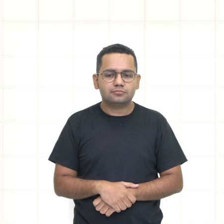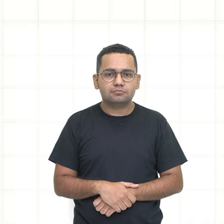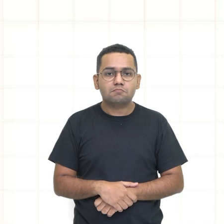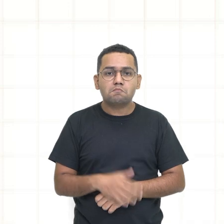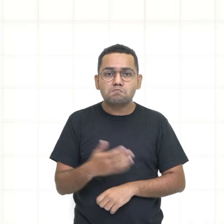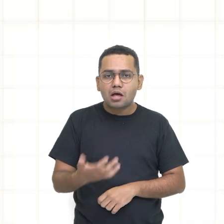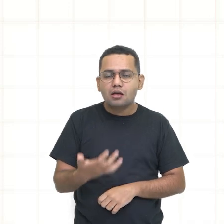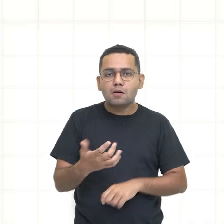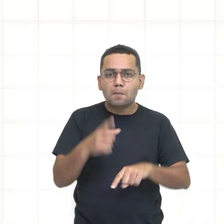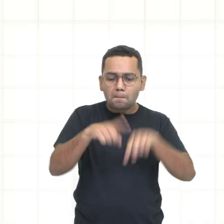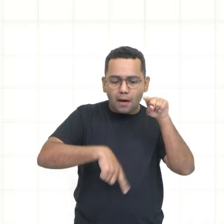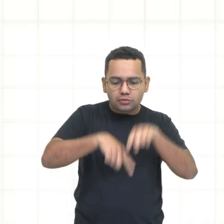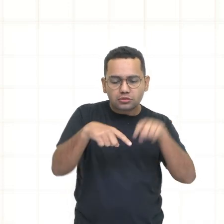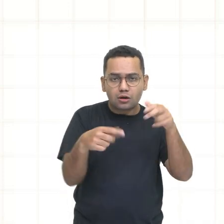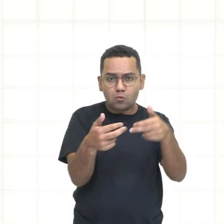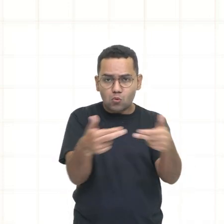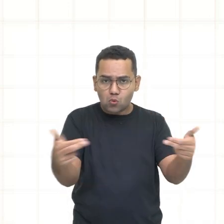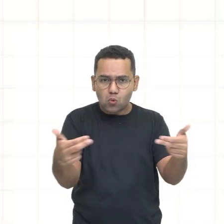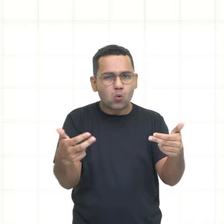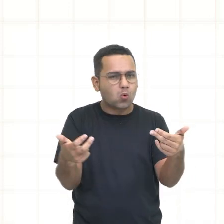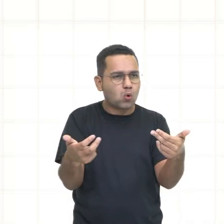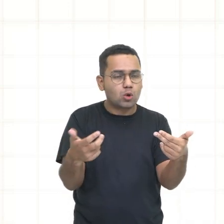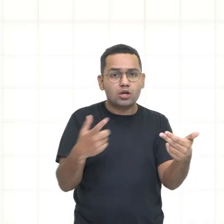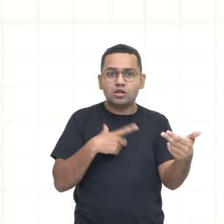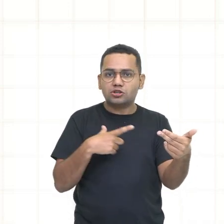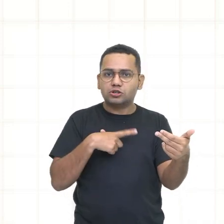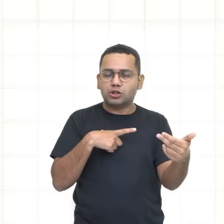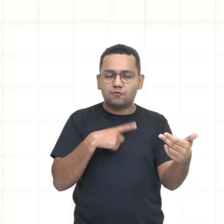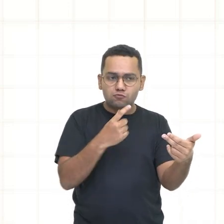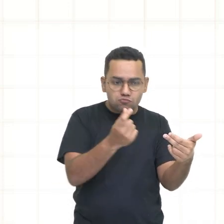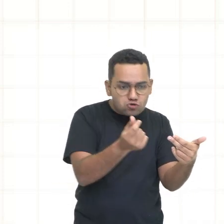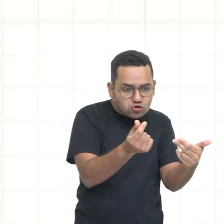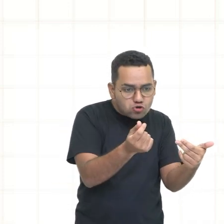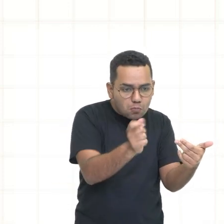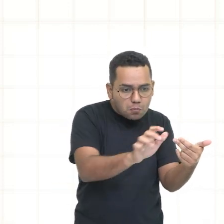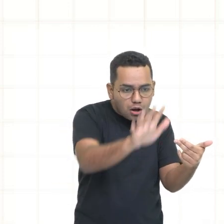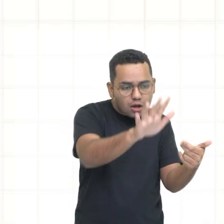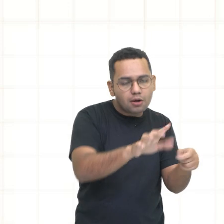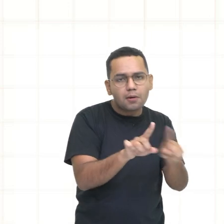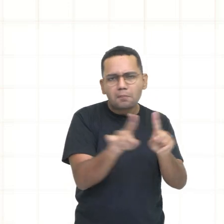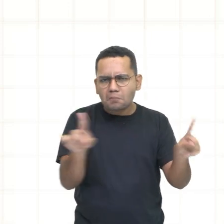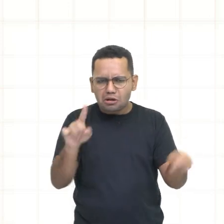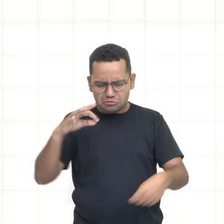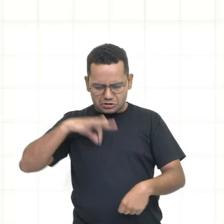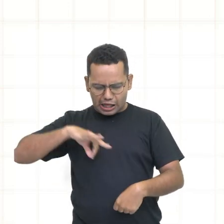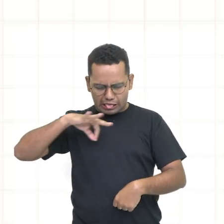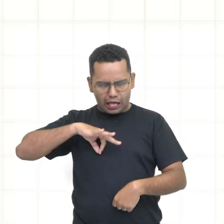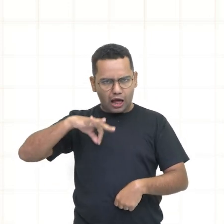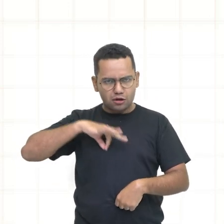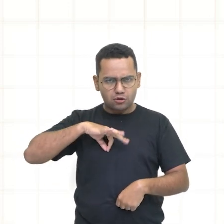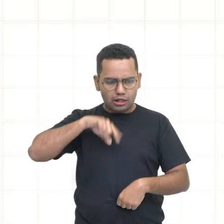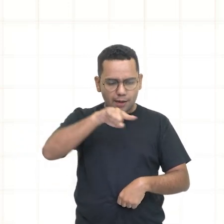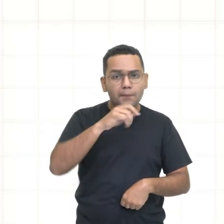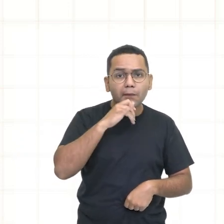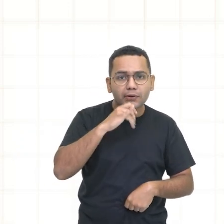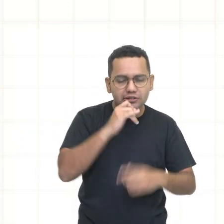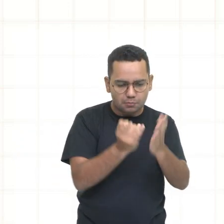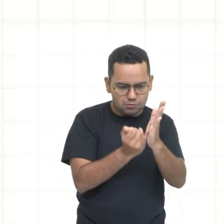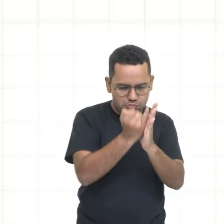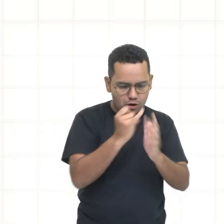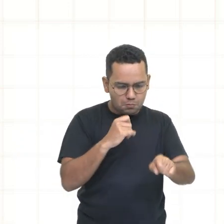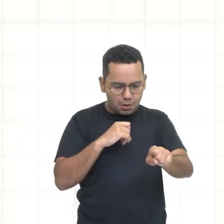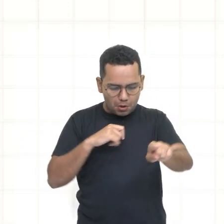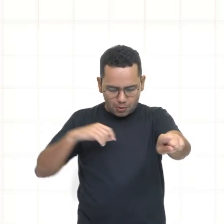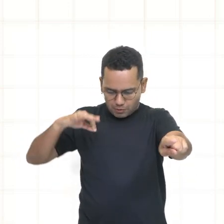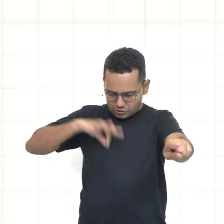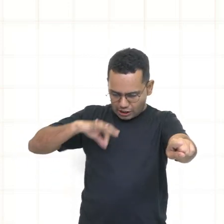mercadorias começaram a ter o aumento dos seus preços, mas o salário dos trabalhadores não acompanharam a alta desses